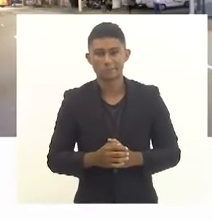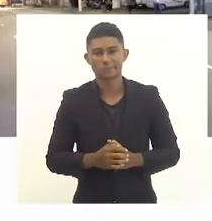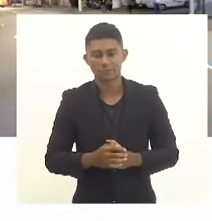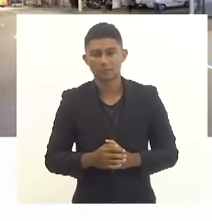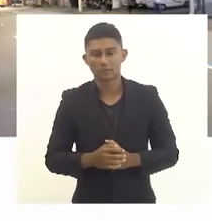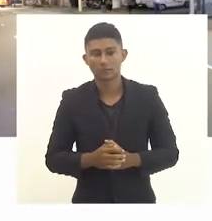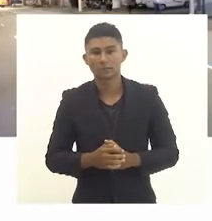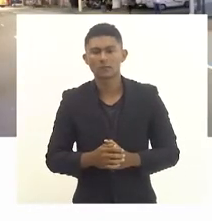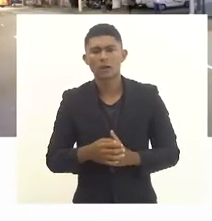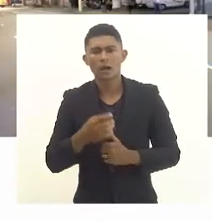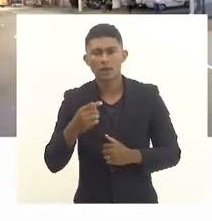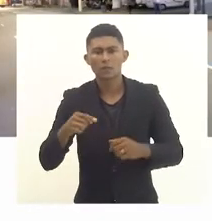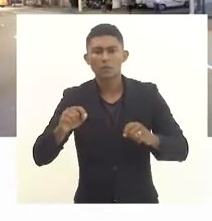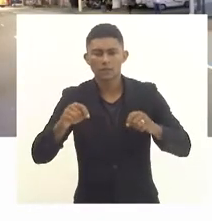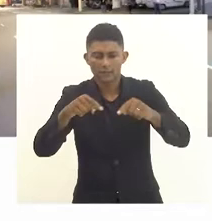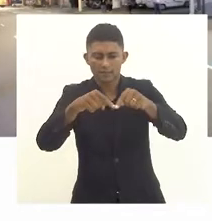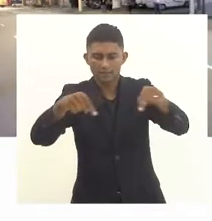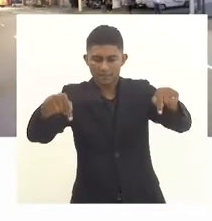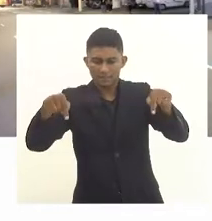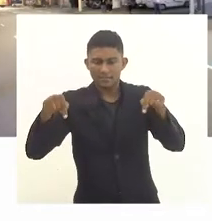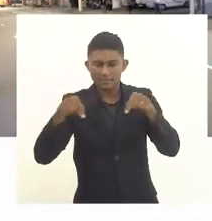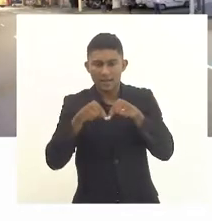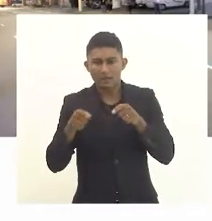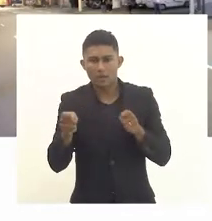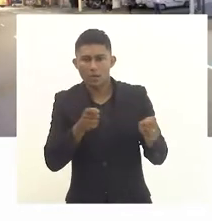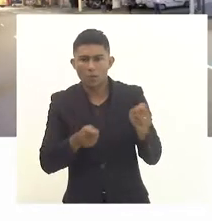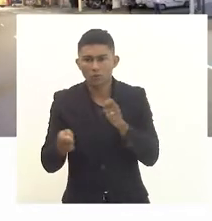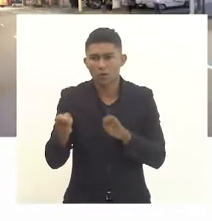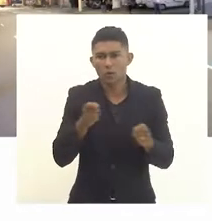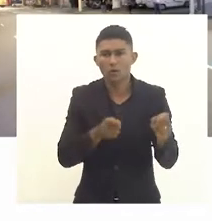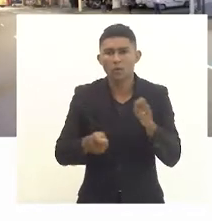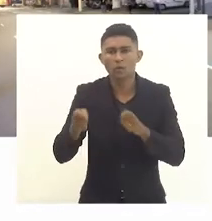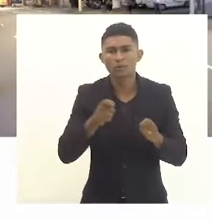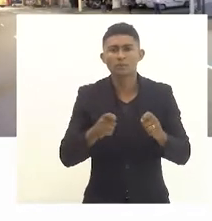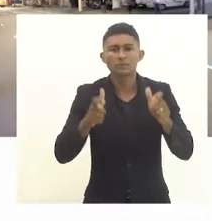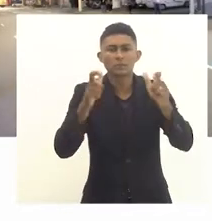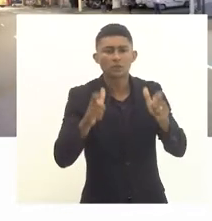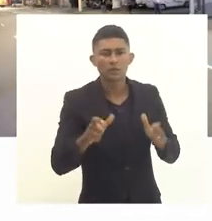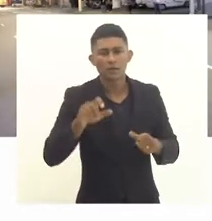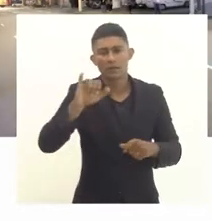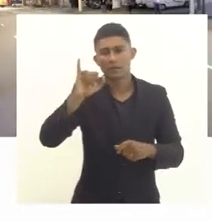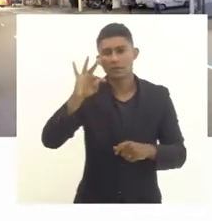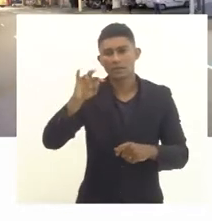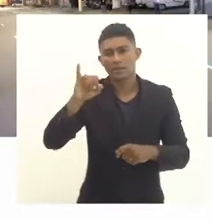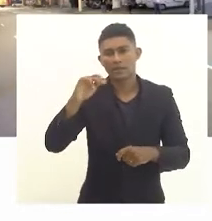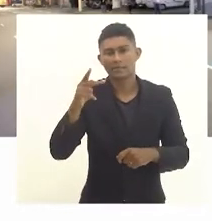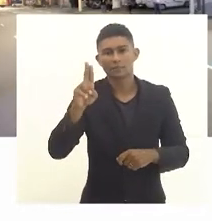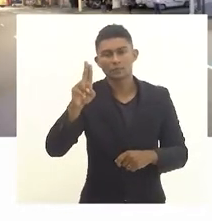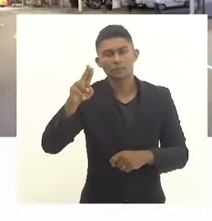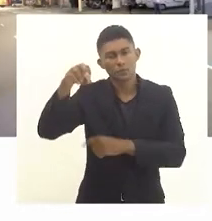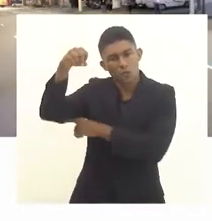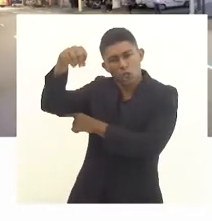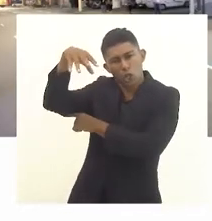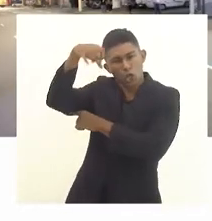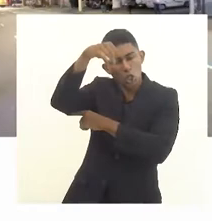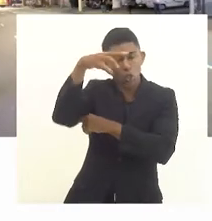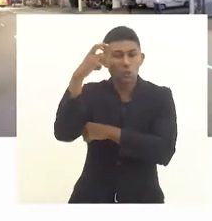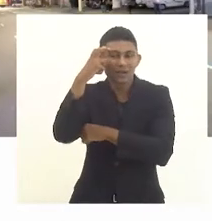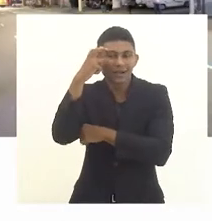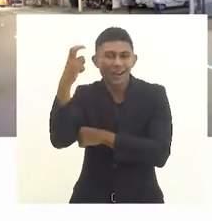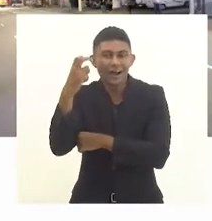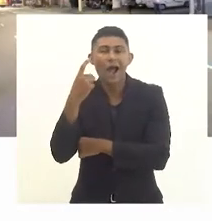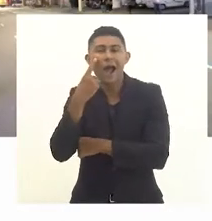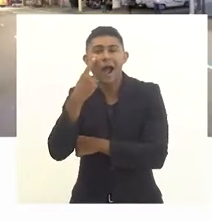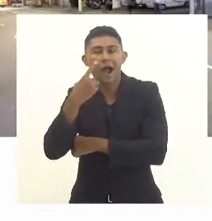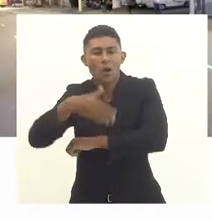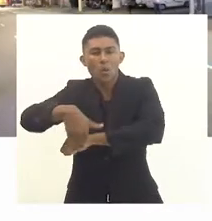Aqui é toda uma sala de comando e controle que a gente fez dentro do Polo Tecnológico de Itaipu, junto com as luminárias inteligentes. Ali é